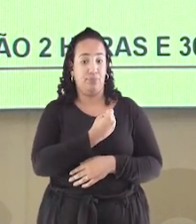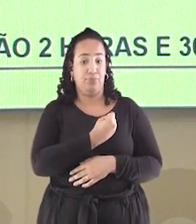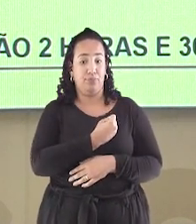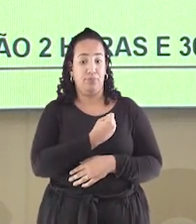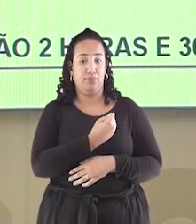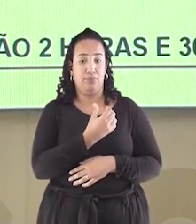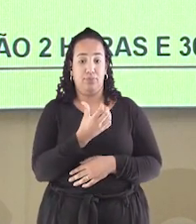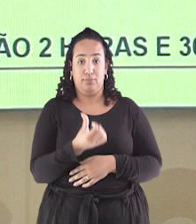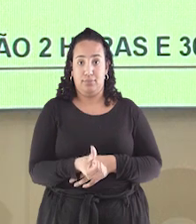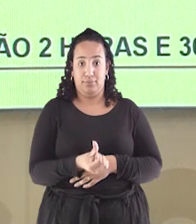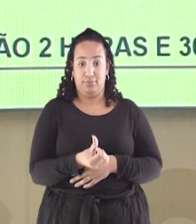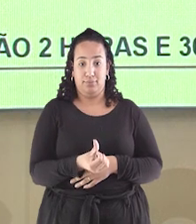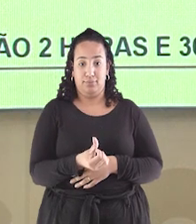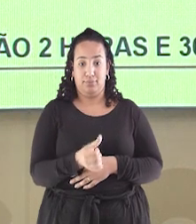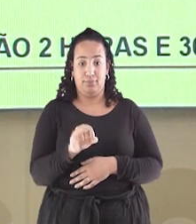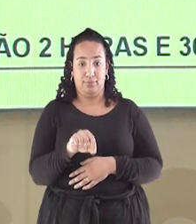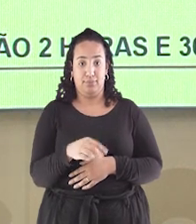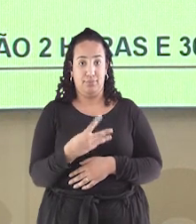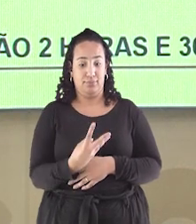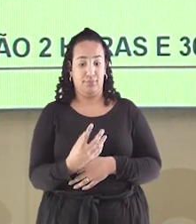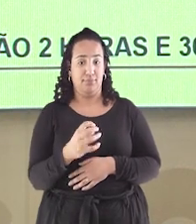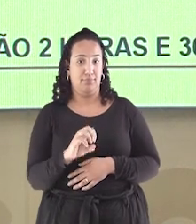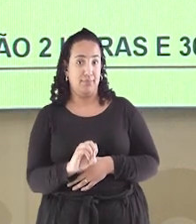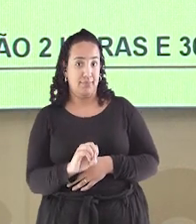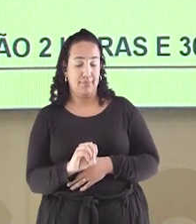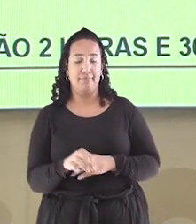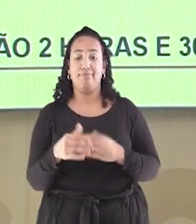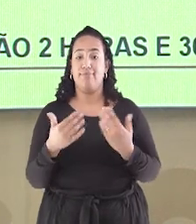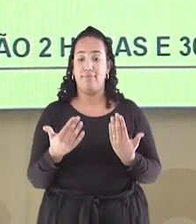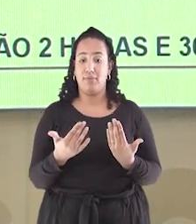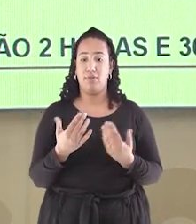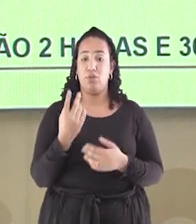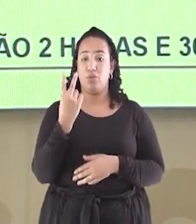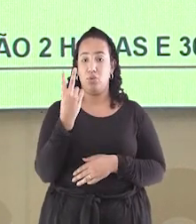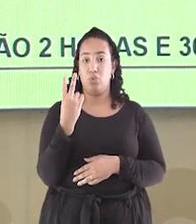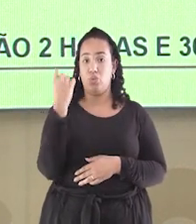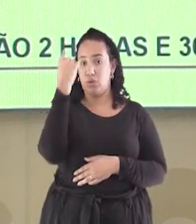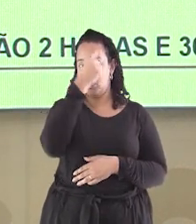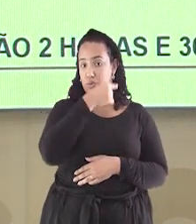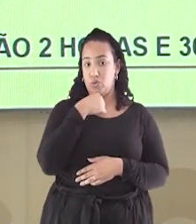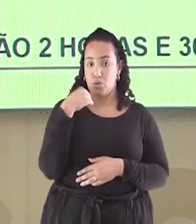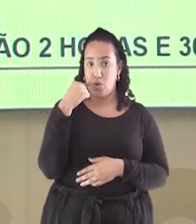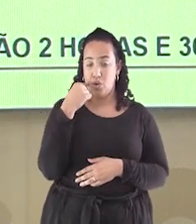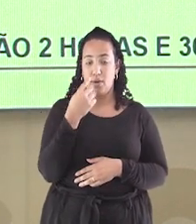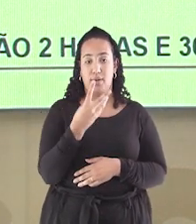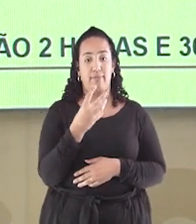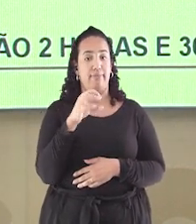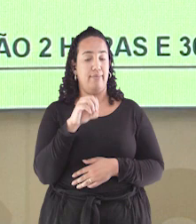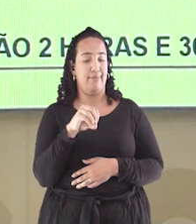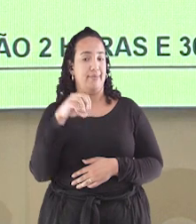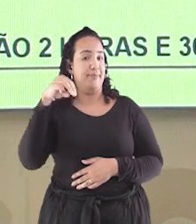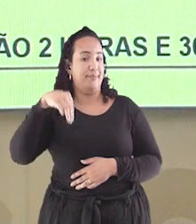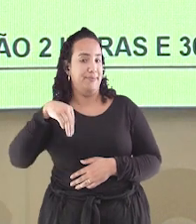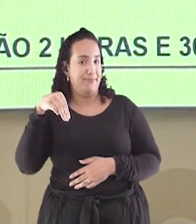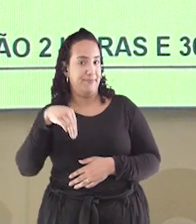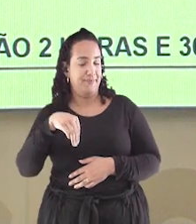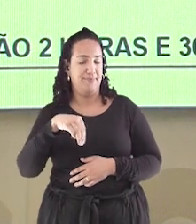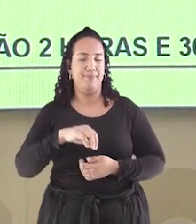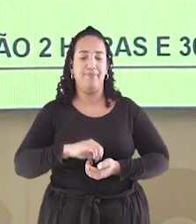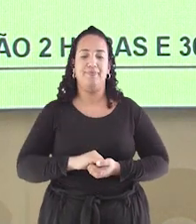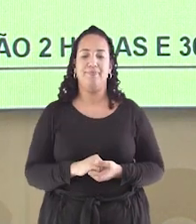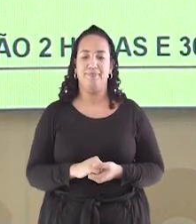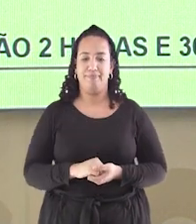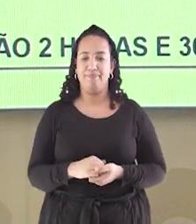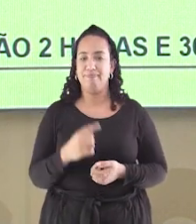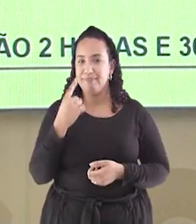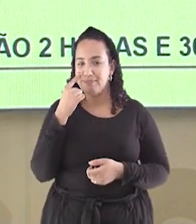Ó. Então, são que horas? 2 horas e 30 minutos.